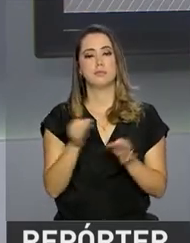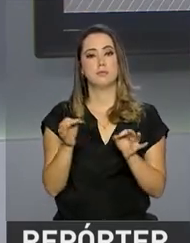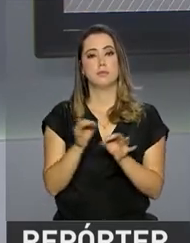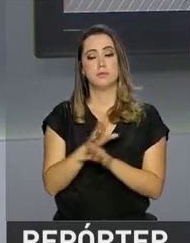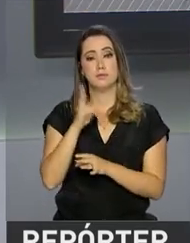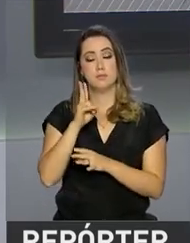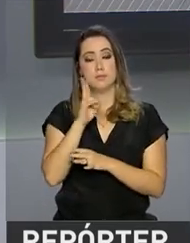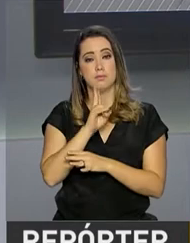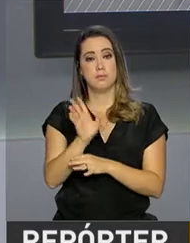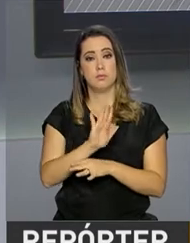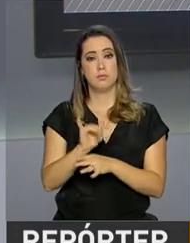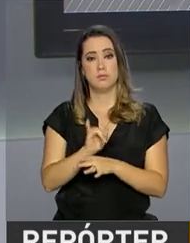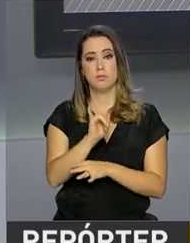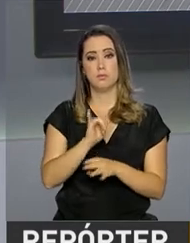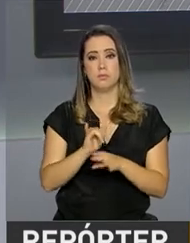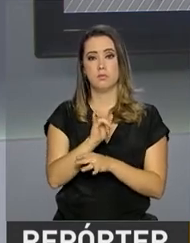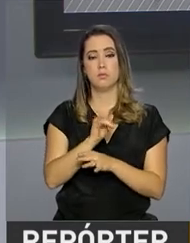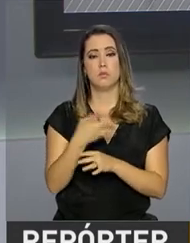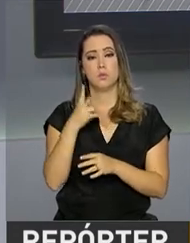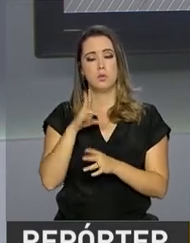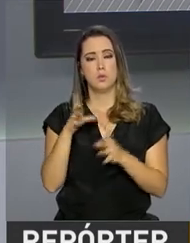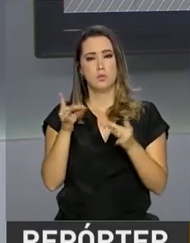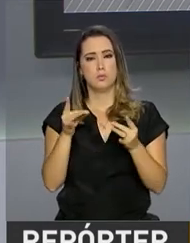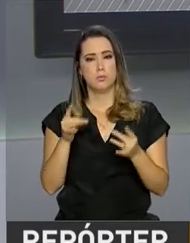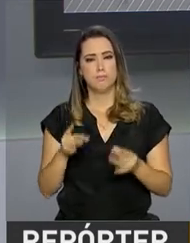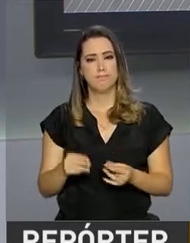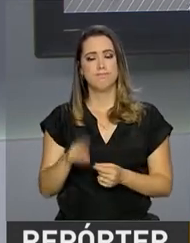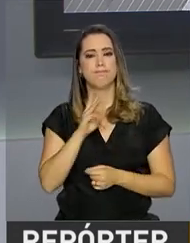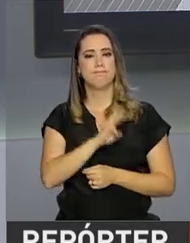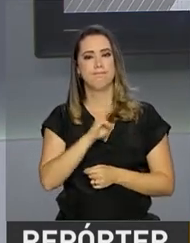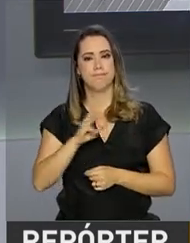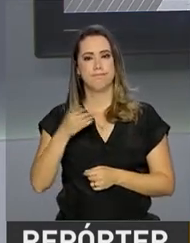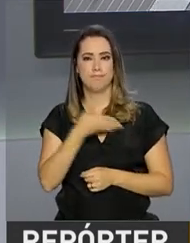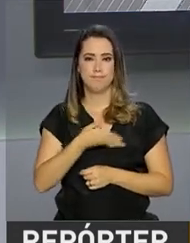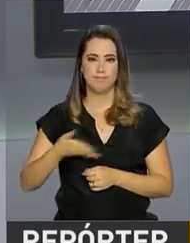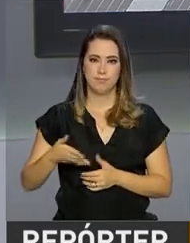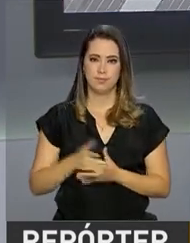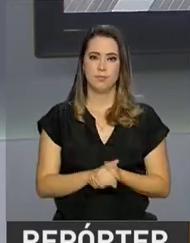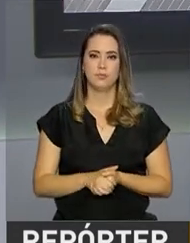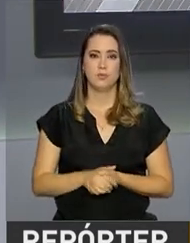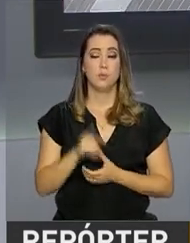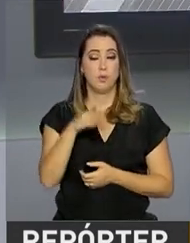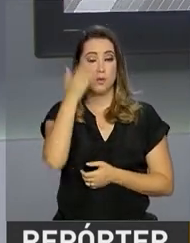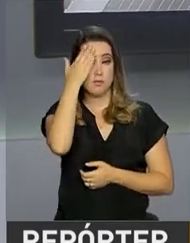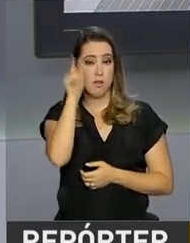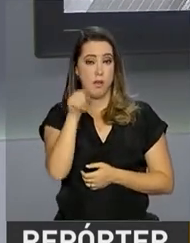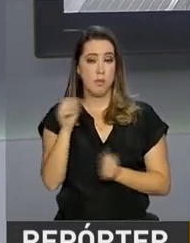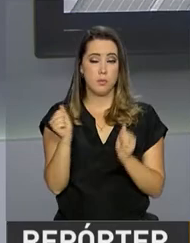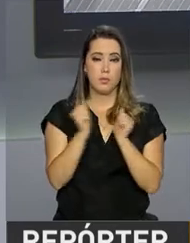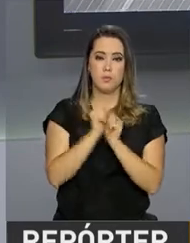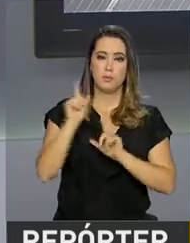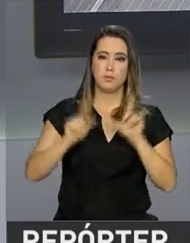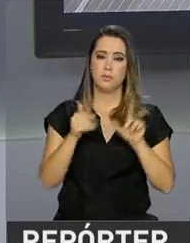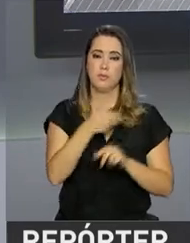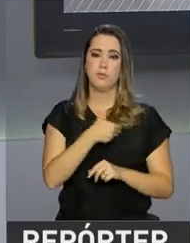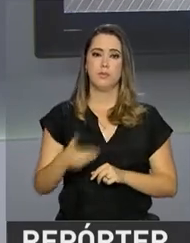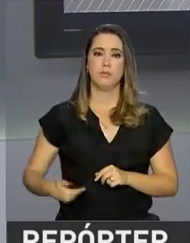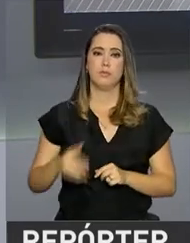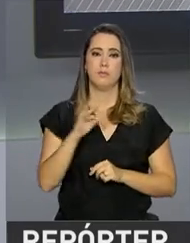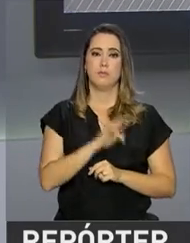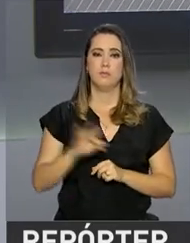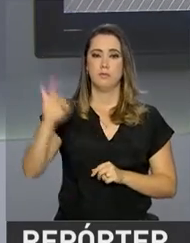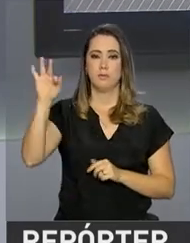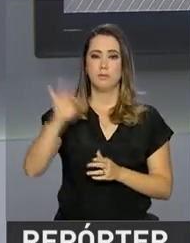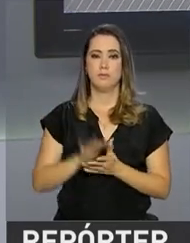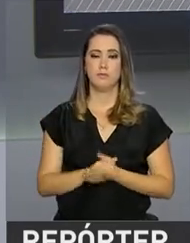reveja as reportagens no youtube acompanhar nossa programação também na internet você já sabe continue com a gente aqui na nbr